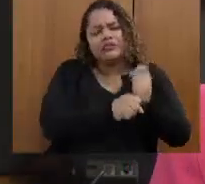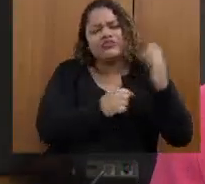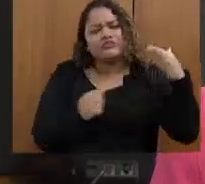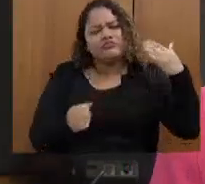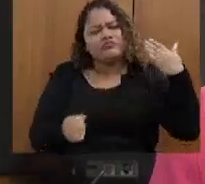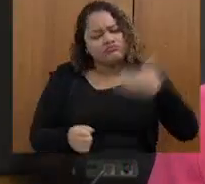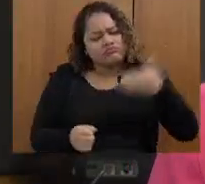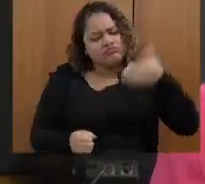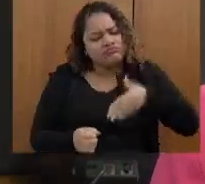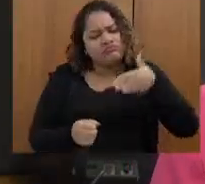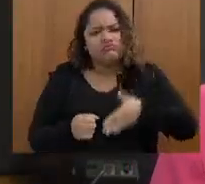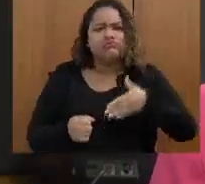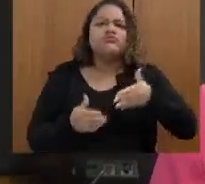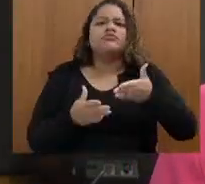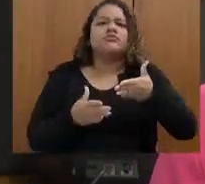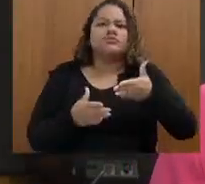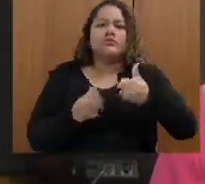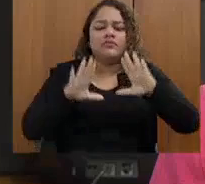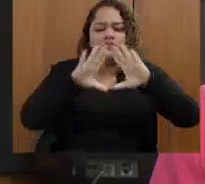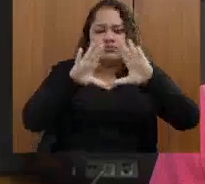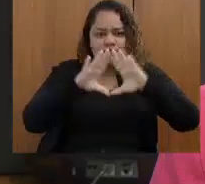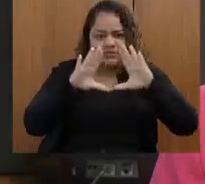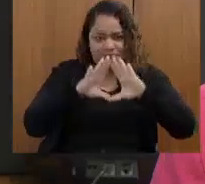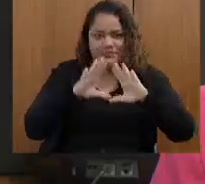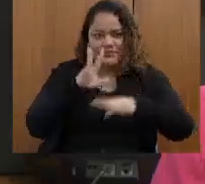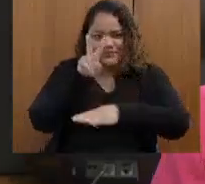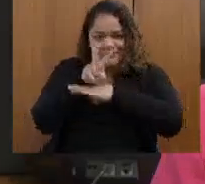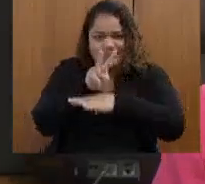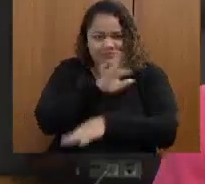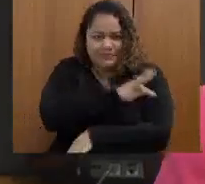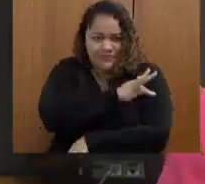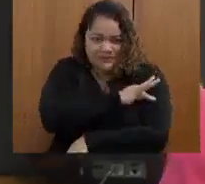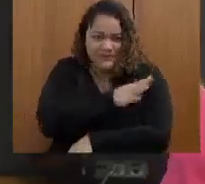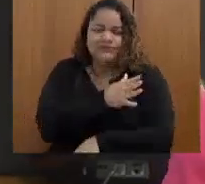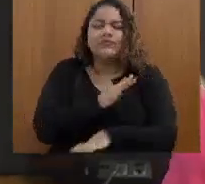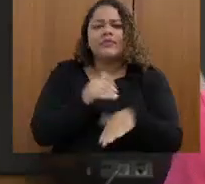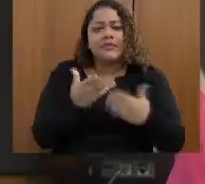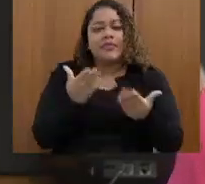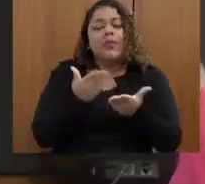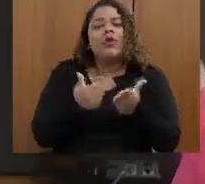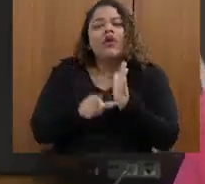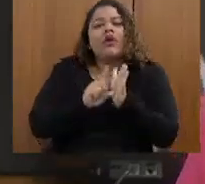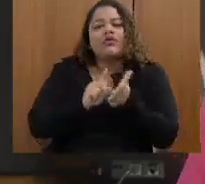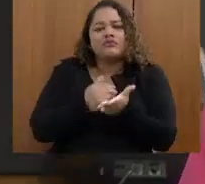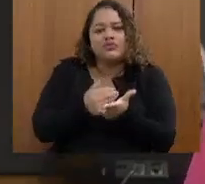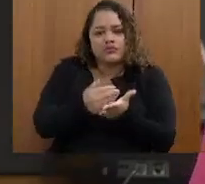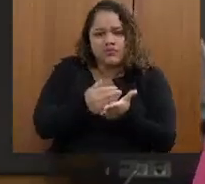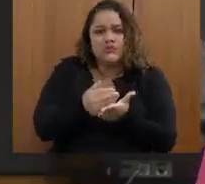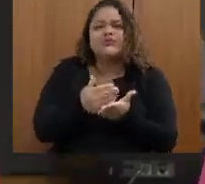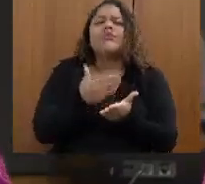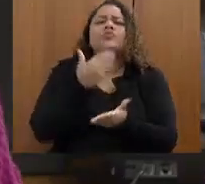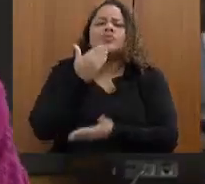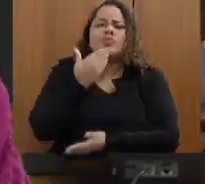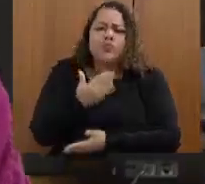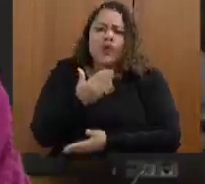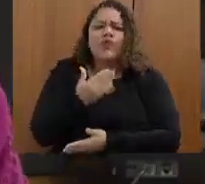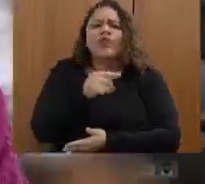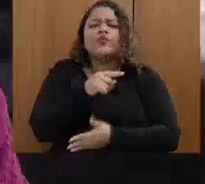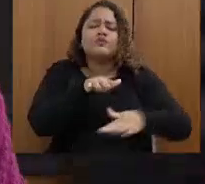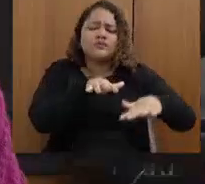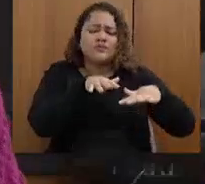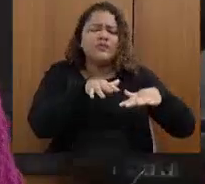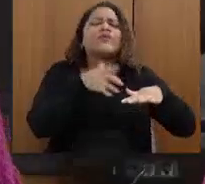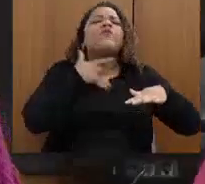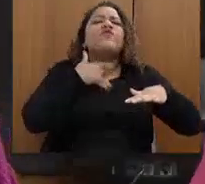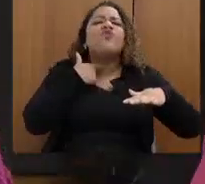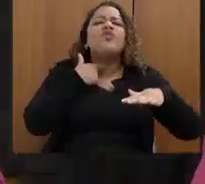é fazer esse pedido para você né Às vezes a gente quer manifestar uma fala de agrado ou de desagrado